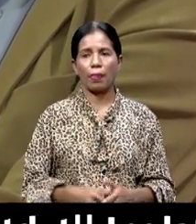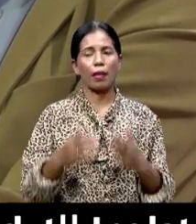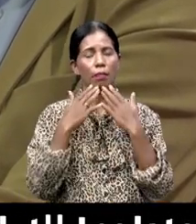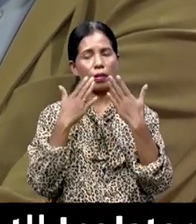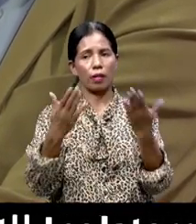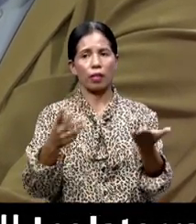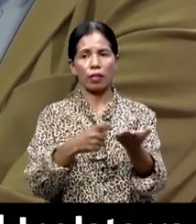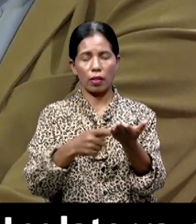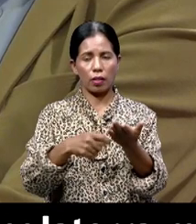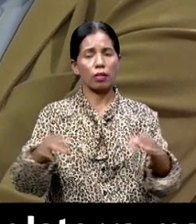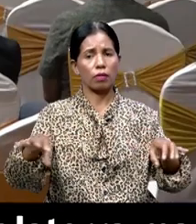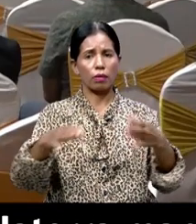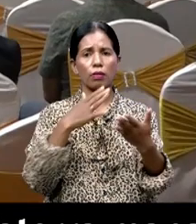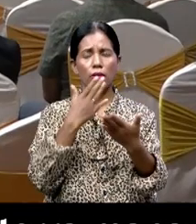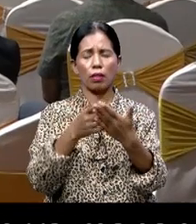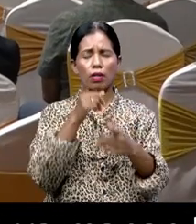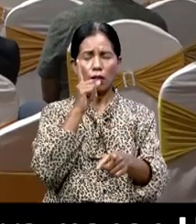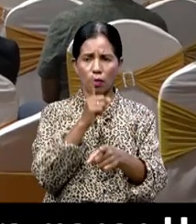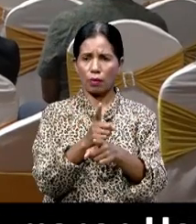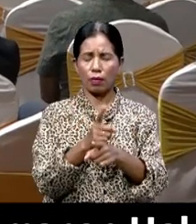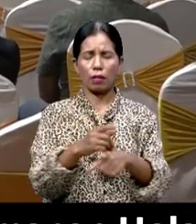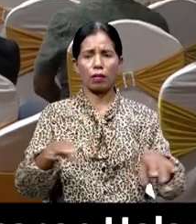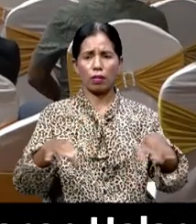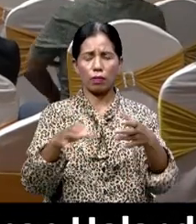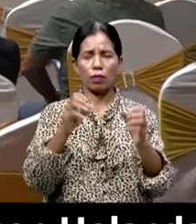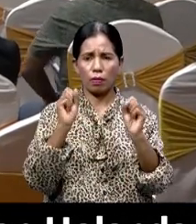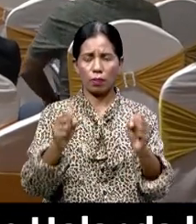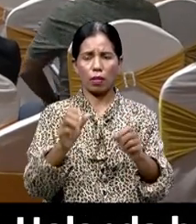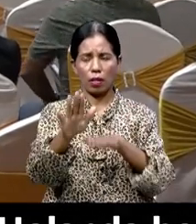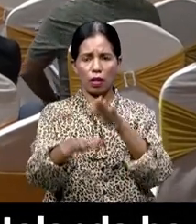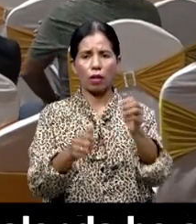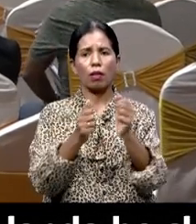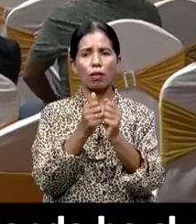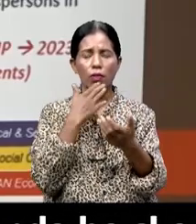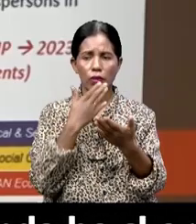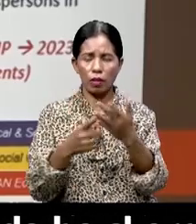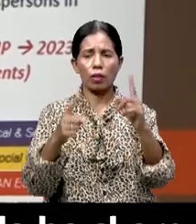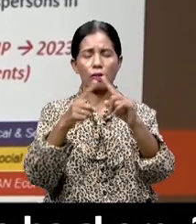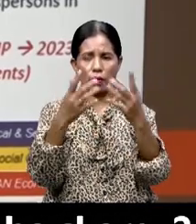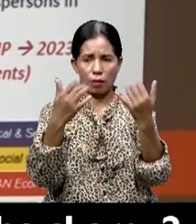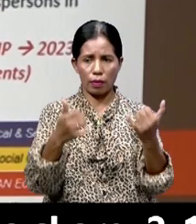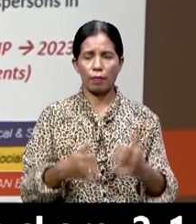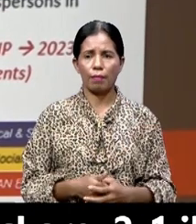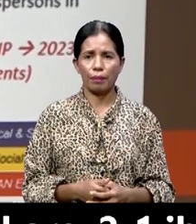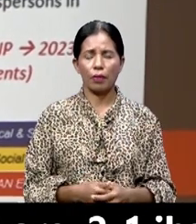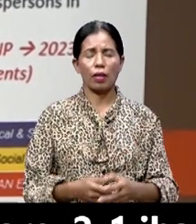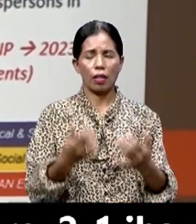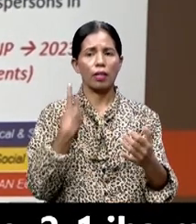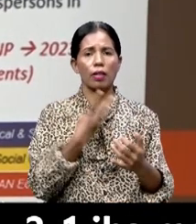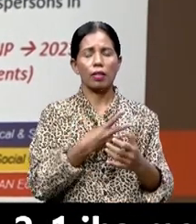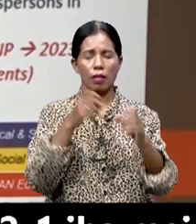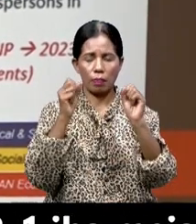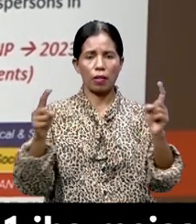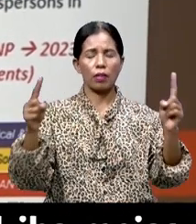Técnica no serviço de Acteves e serviço dele lá o dia, estou em Louron e no meio também estou